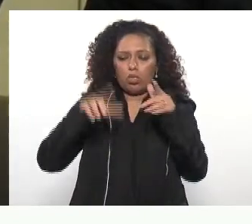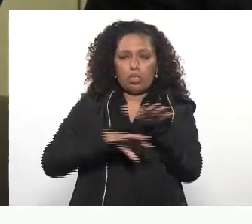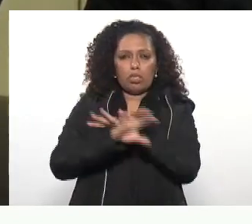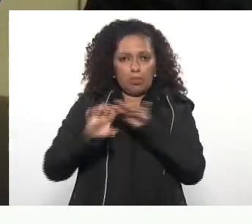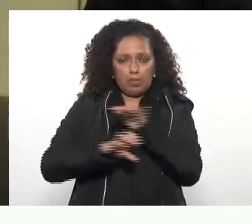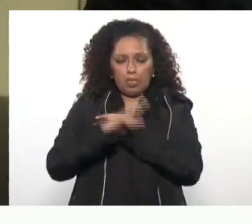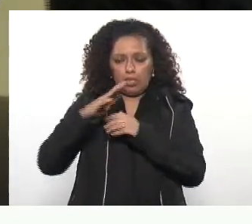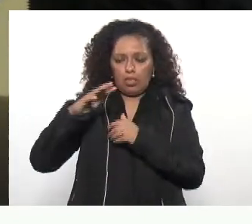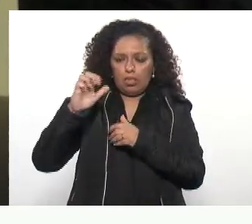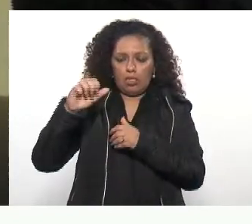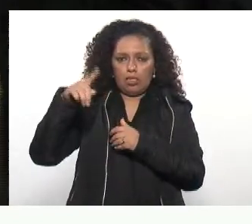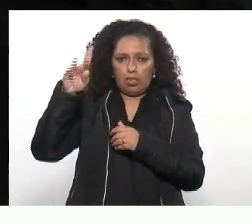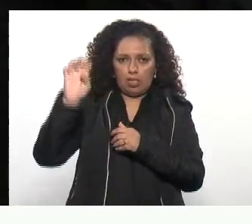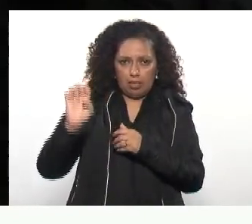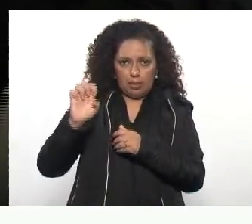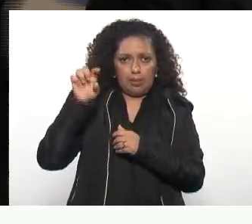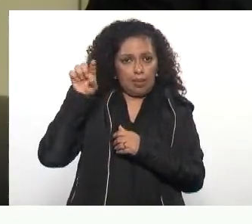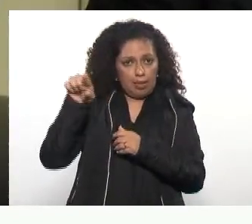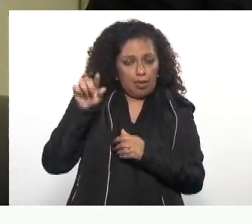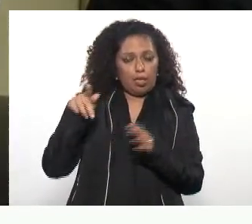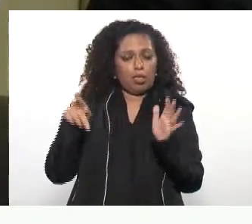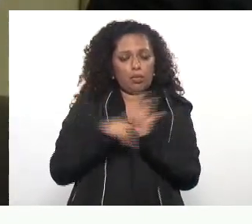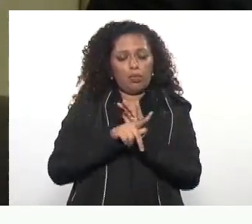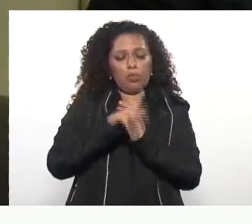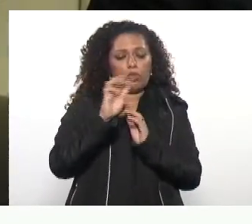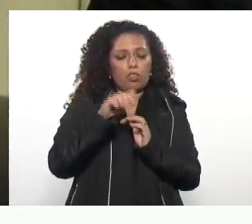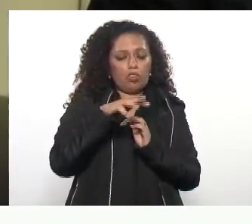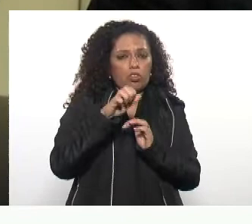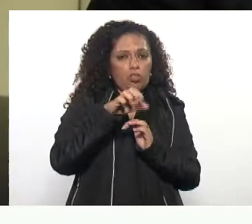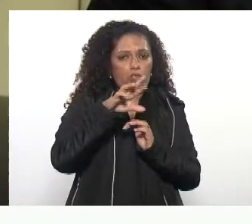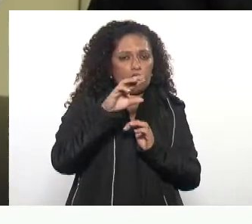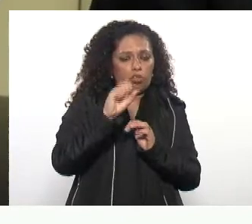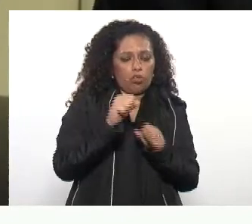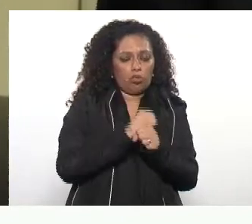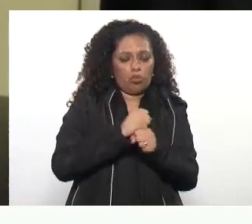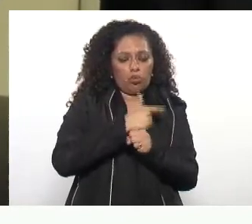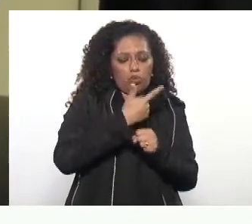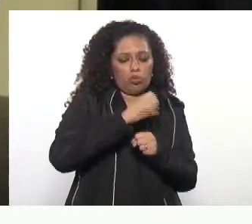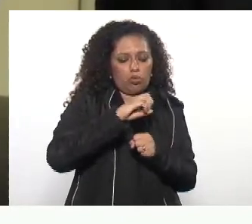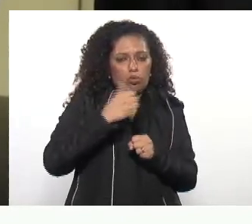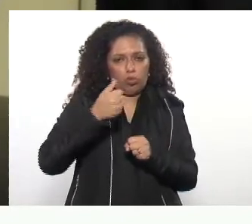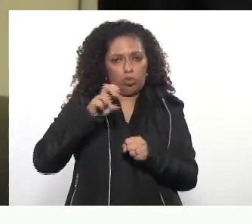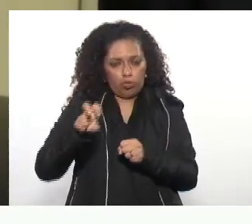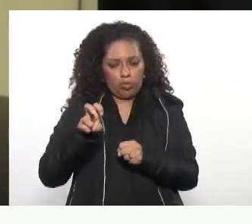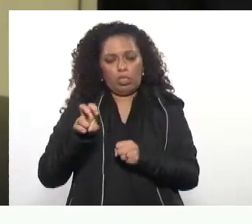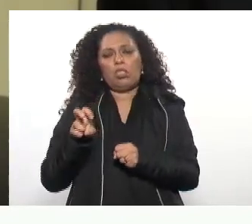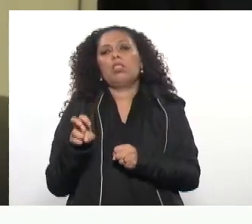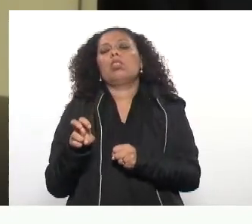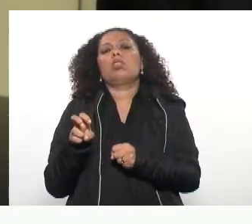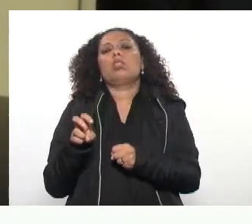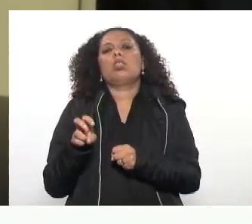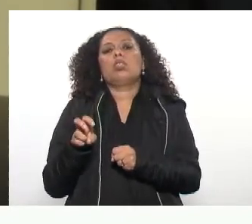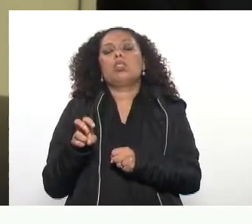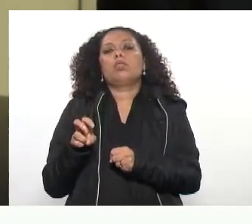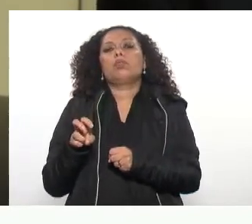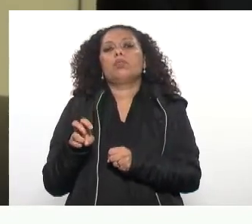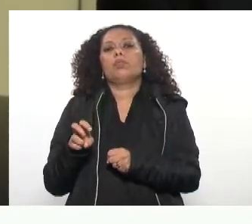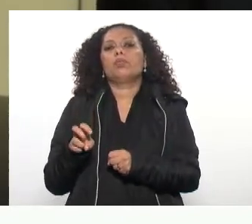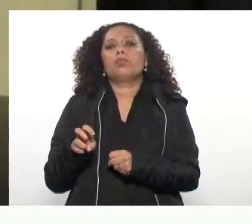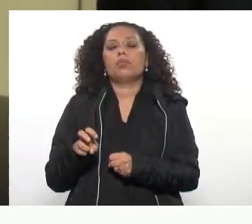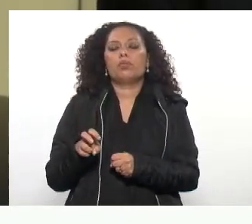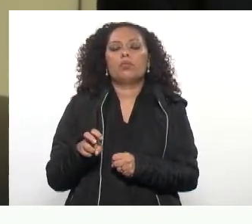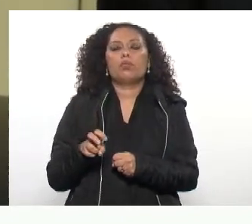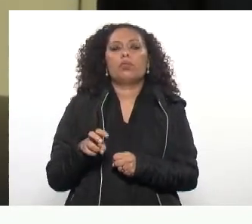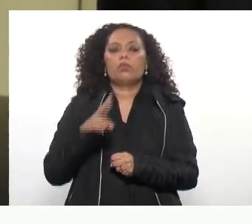SEDAI veio a ser regulada pela Genesa em 2015, não há um contrato, porque não é uma concessionária. Então,